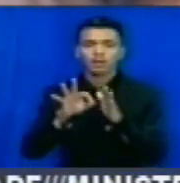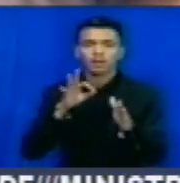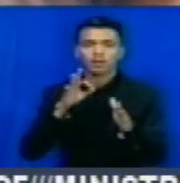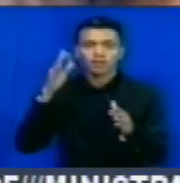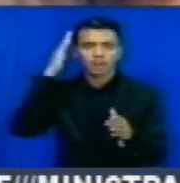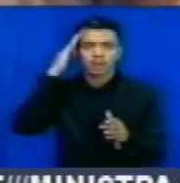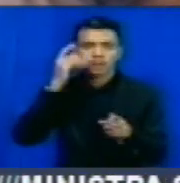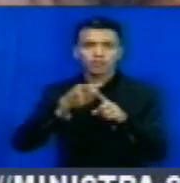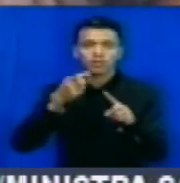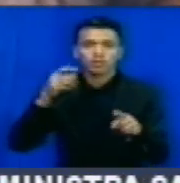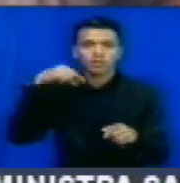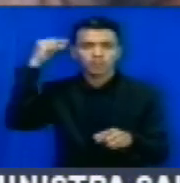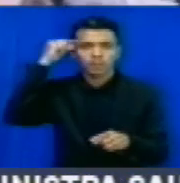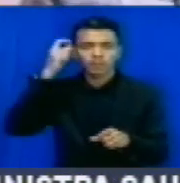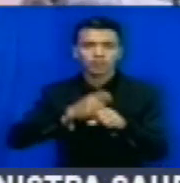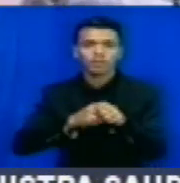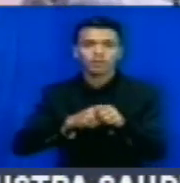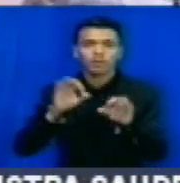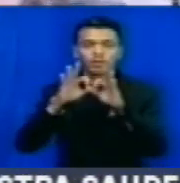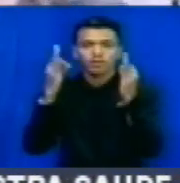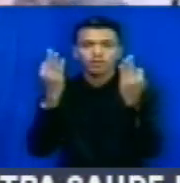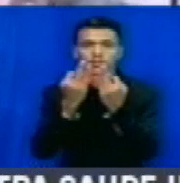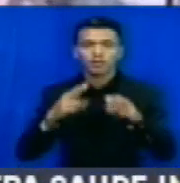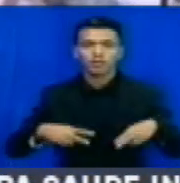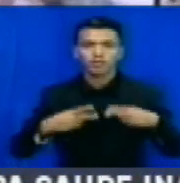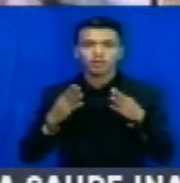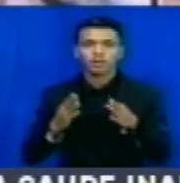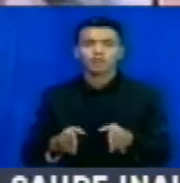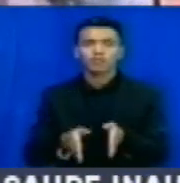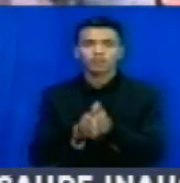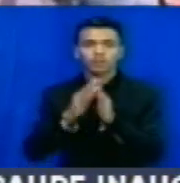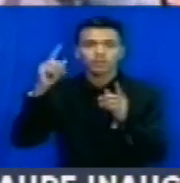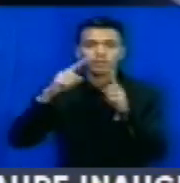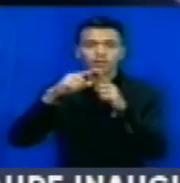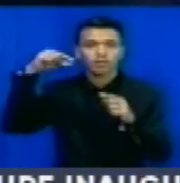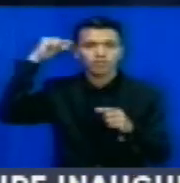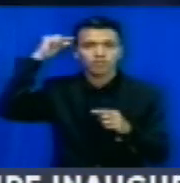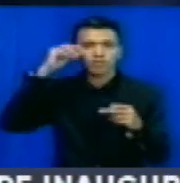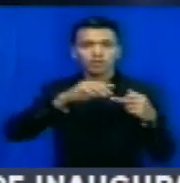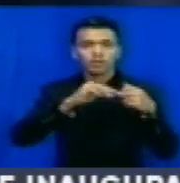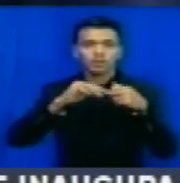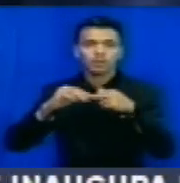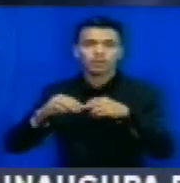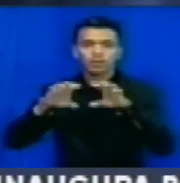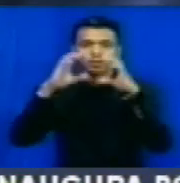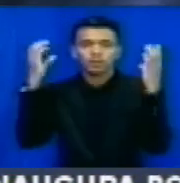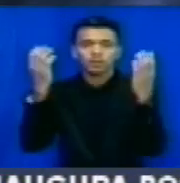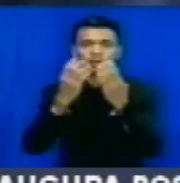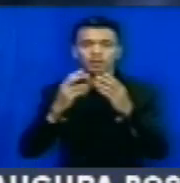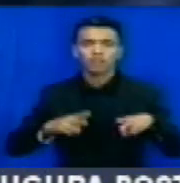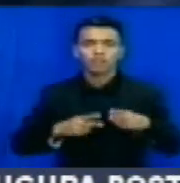husi governo. Ho situação ne familia saudoso sugere ba governo liuliu conselho combatentes